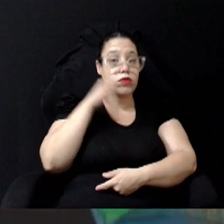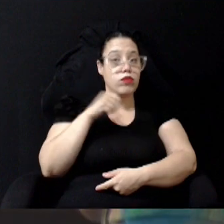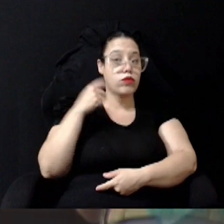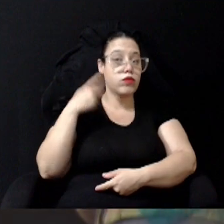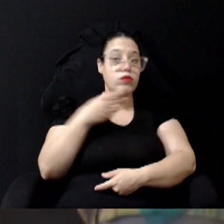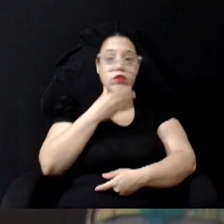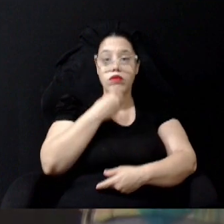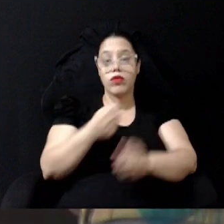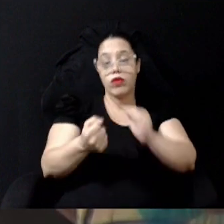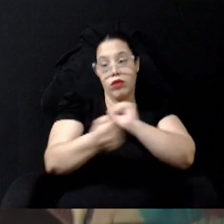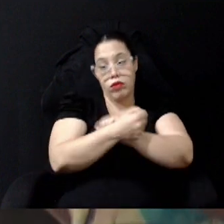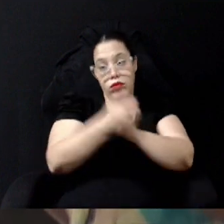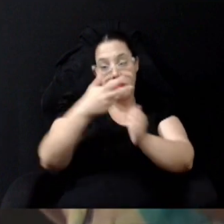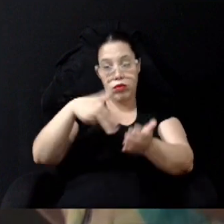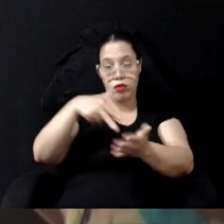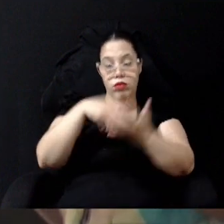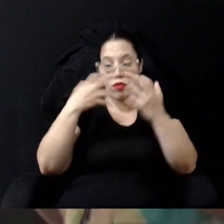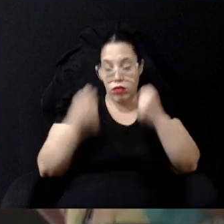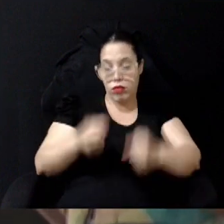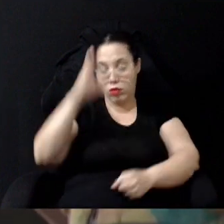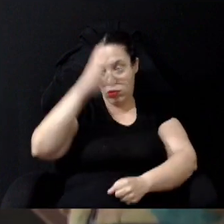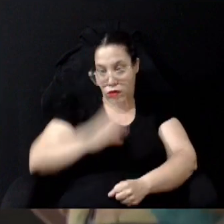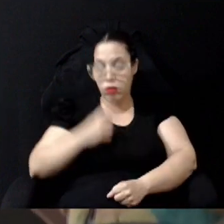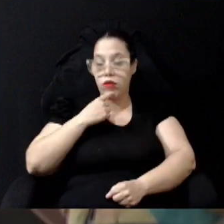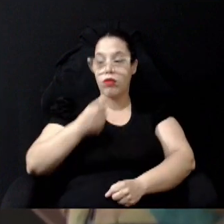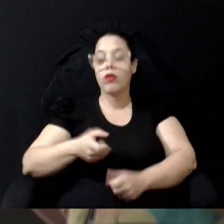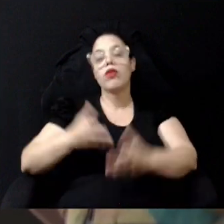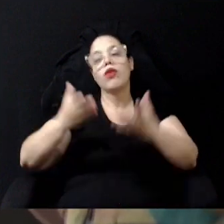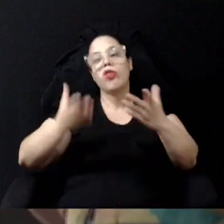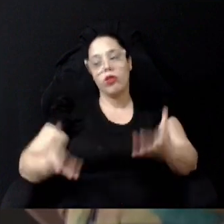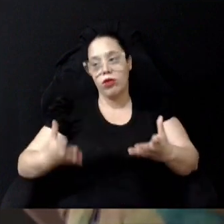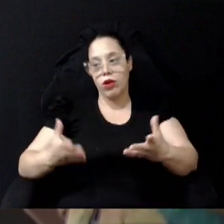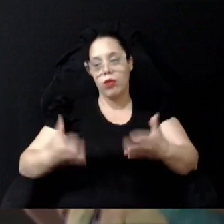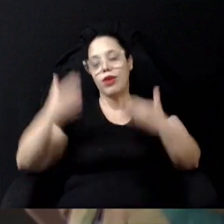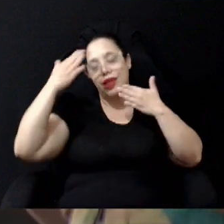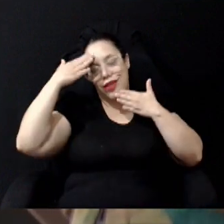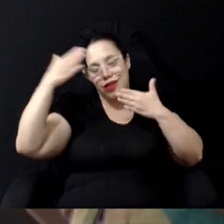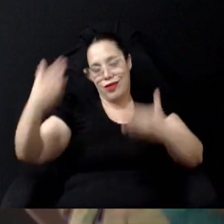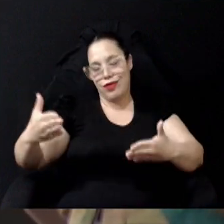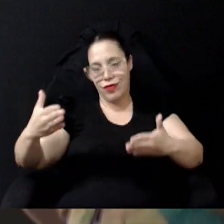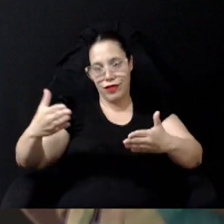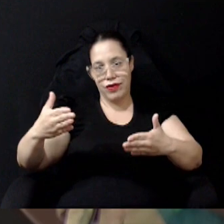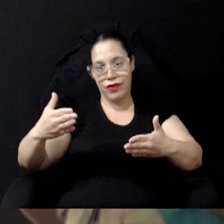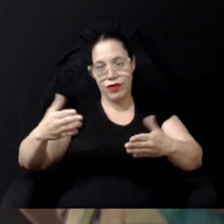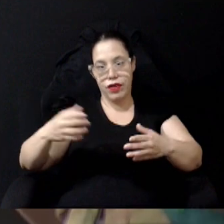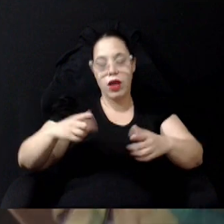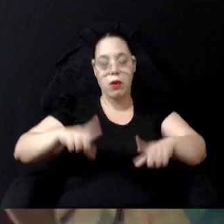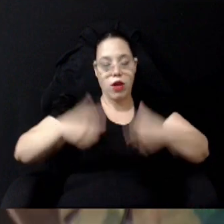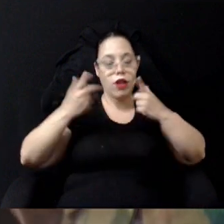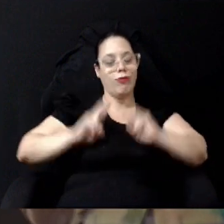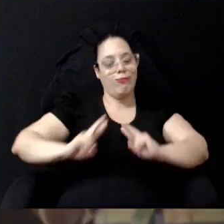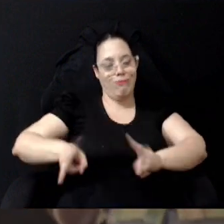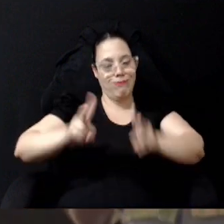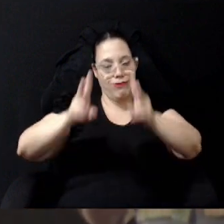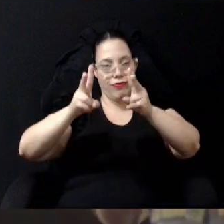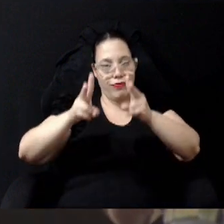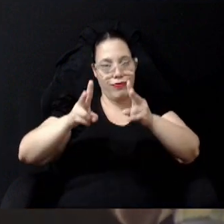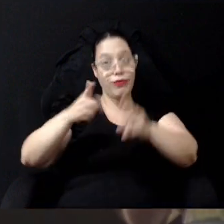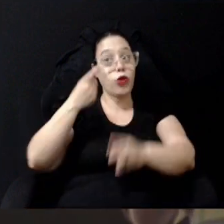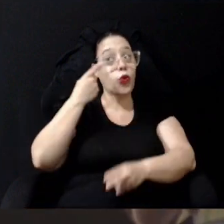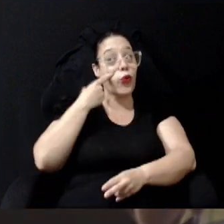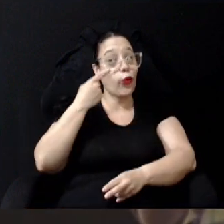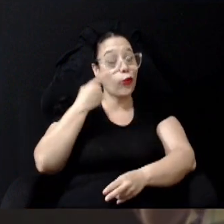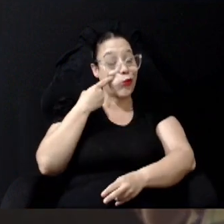eu vim aqui receber esse título e dizer, gente, muito obrigada, mas a luta continua, viu? Então, eu queria